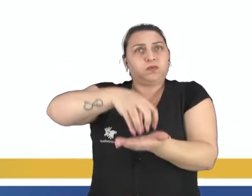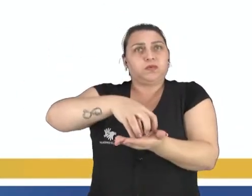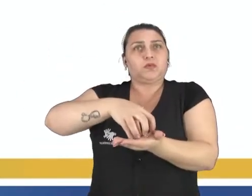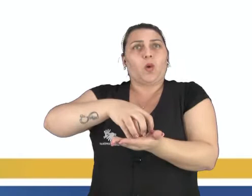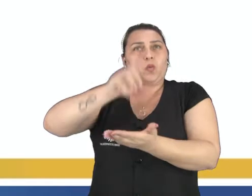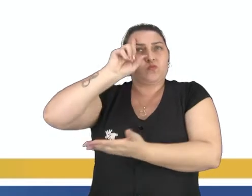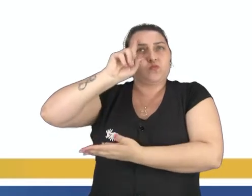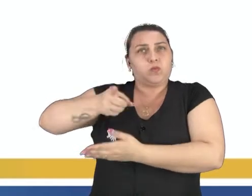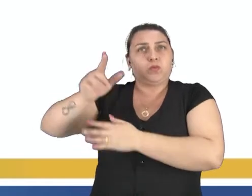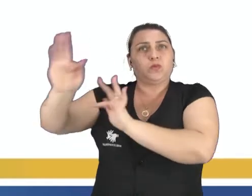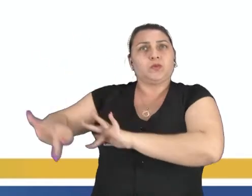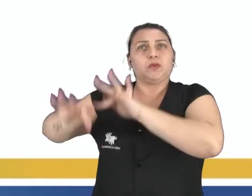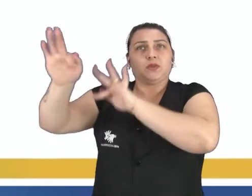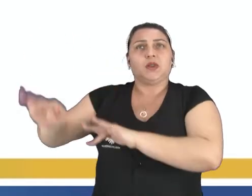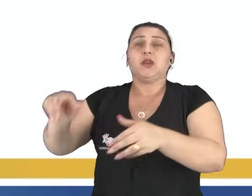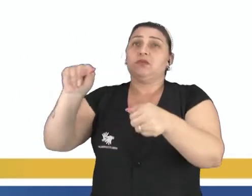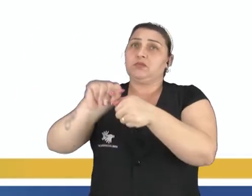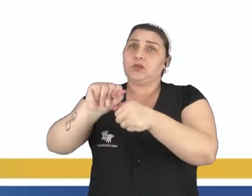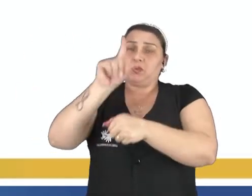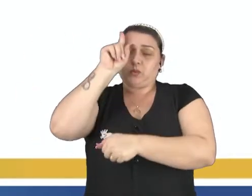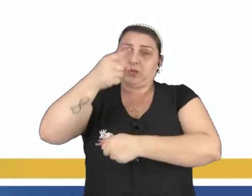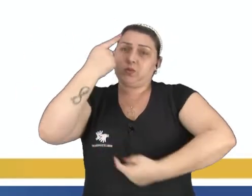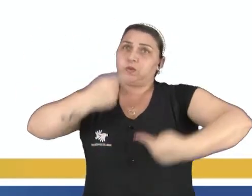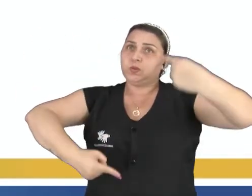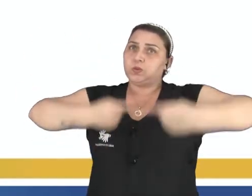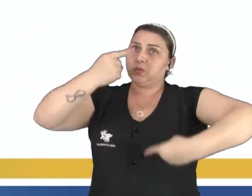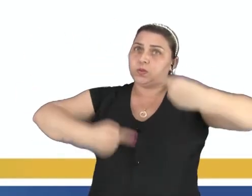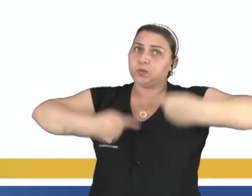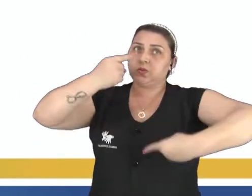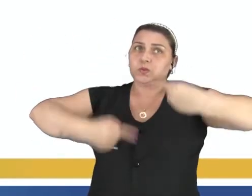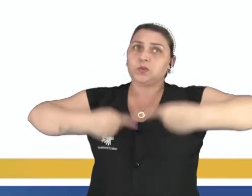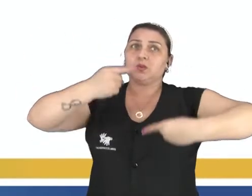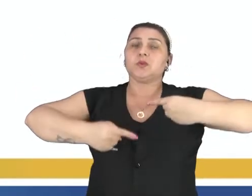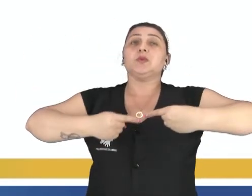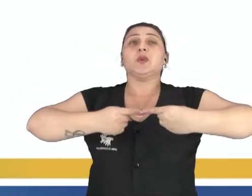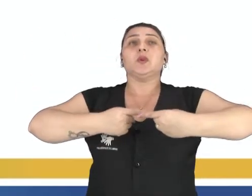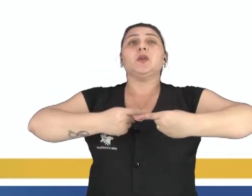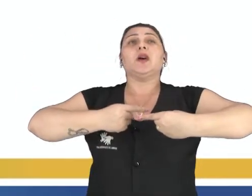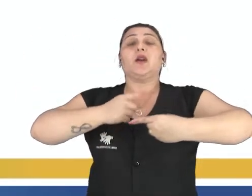Os senhores feudais é quem exercia os poderes políticos